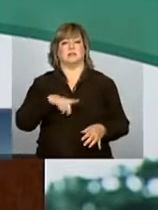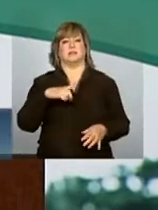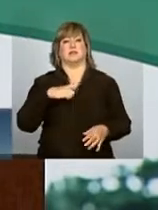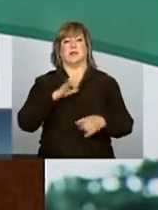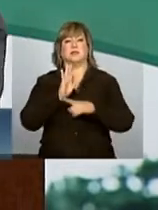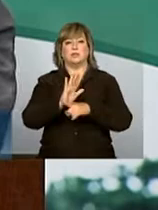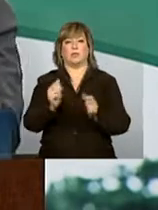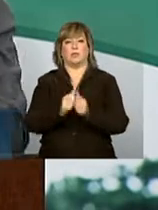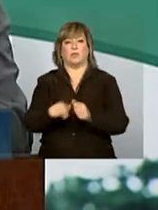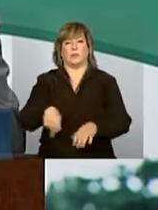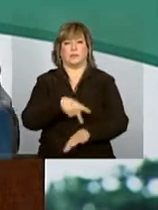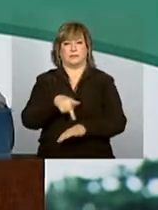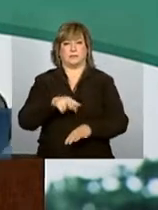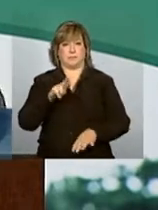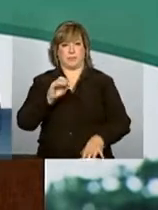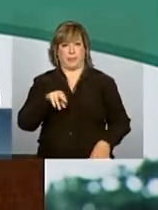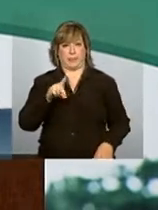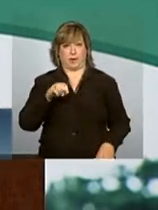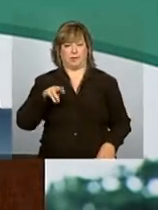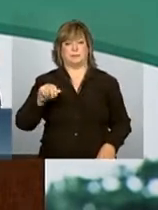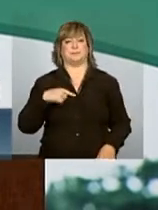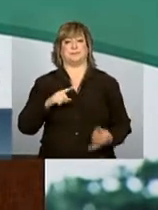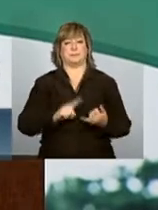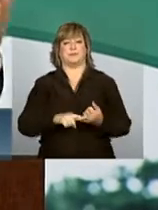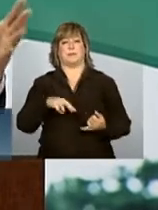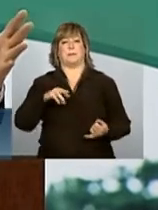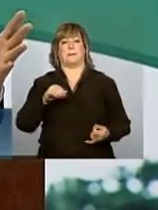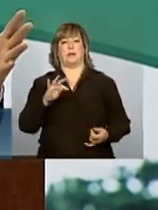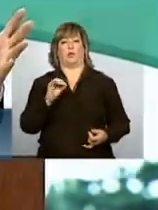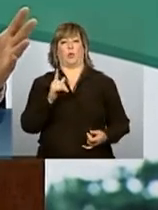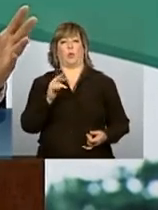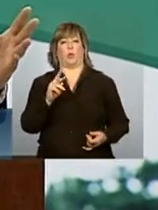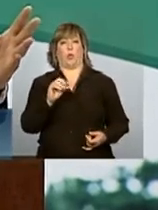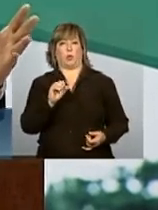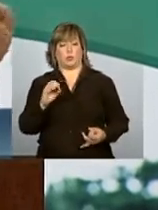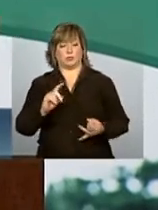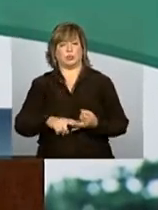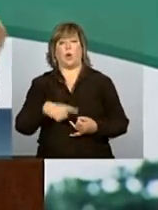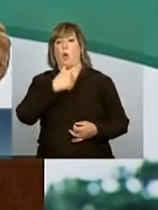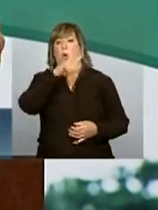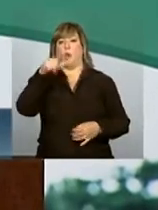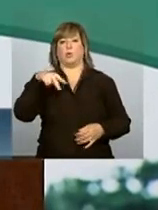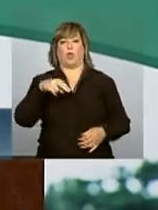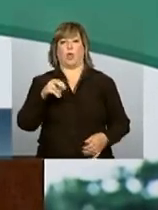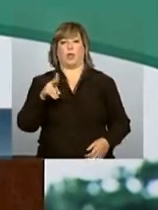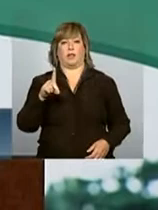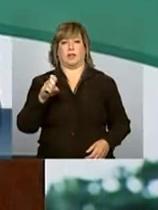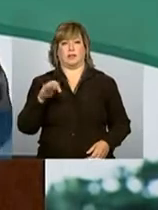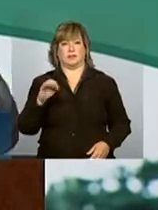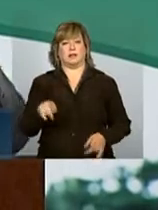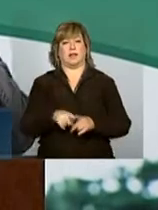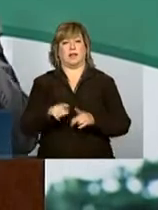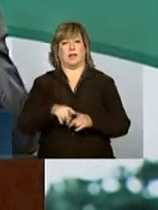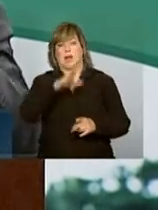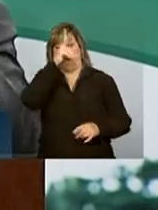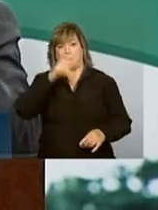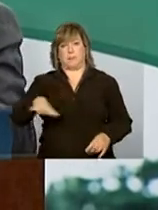contribuindo com o Brasil. Rondônia, Mato Grosso e outros estados do Nordeste e da Amazônia